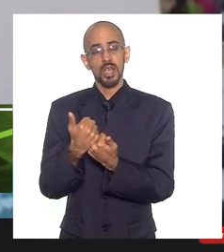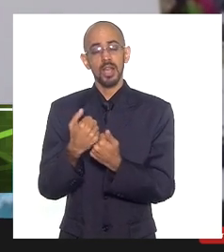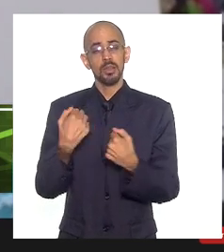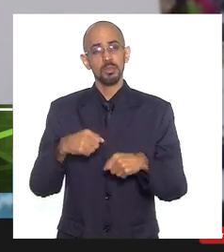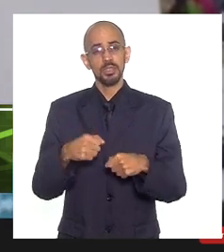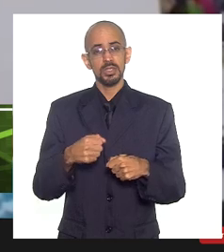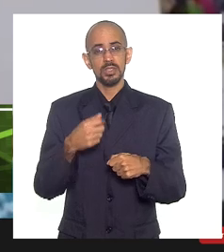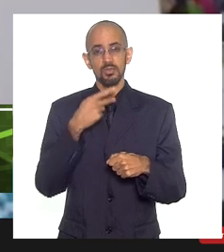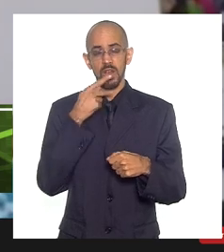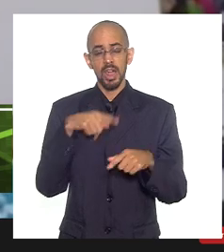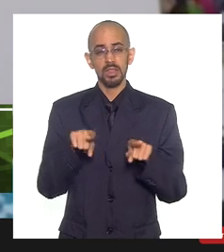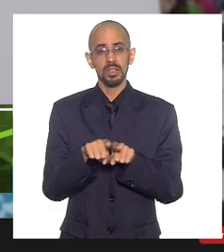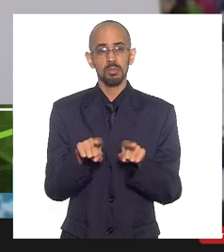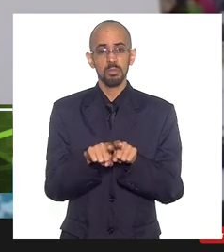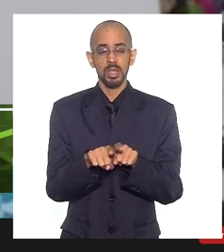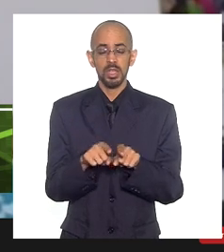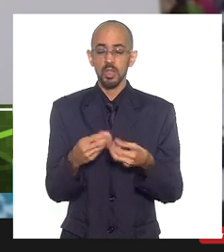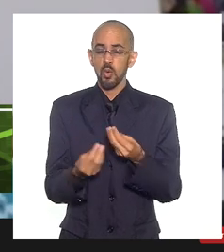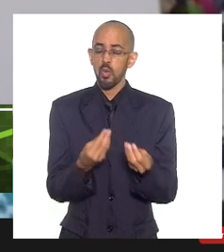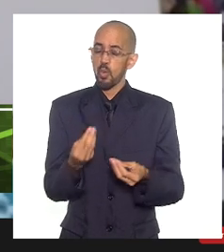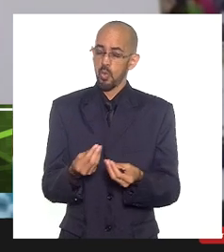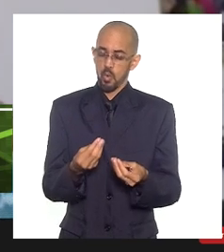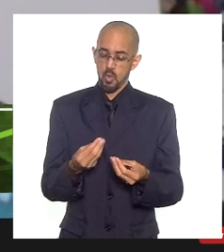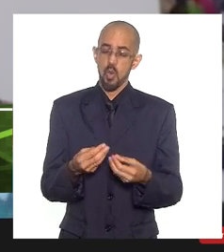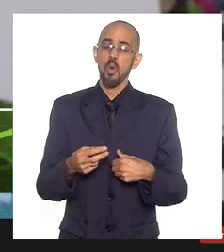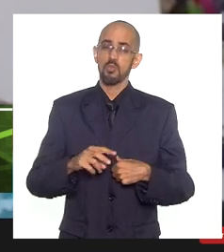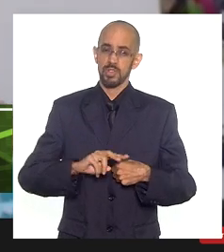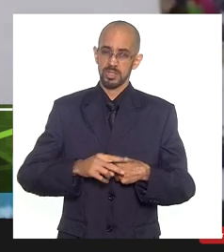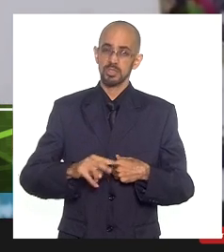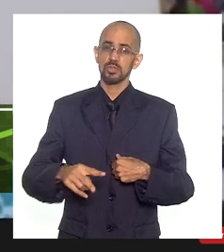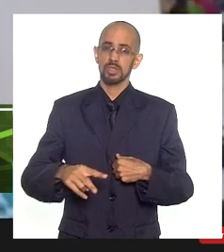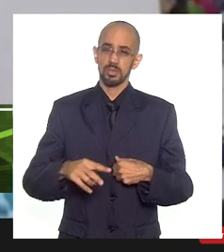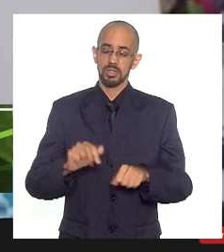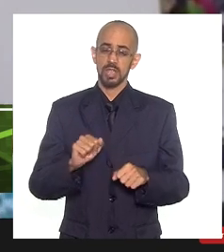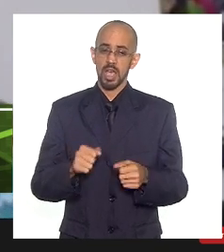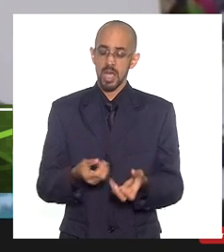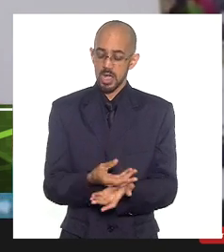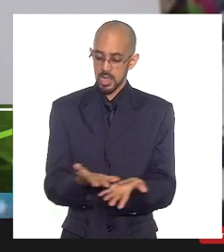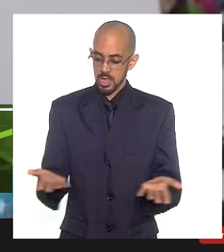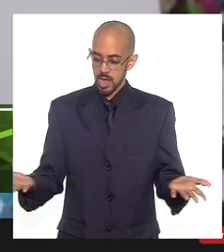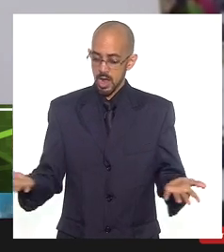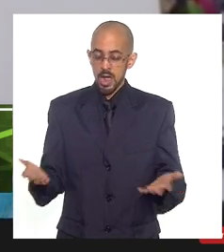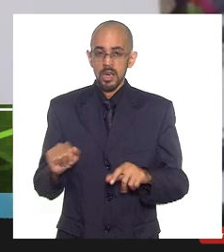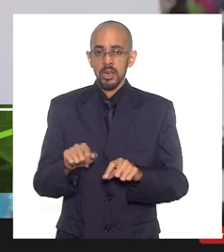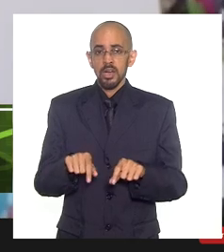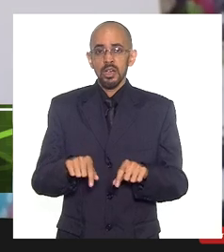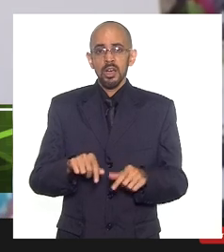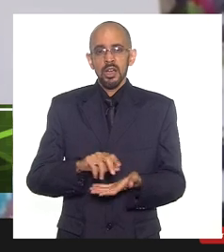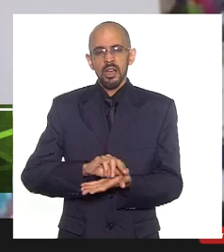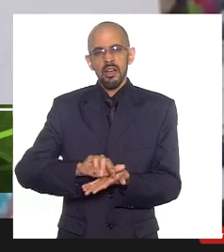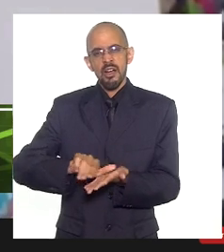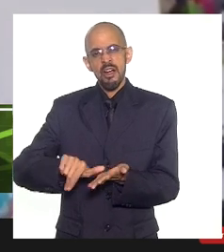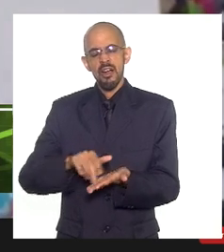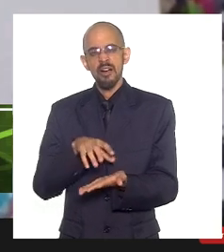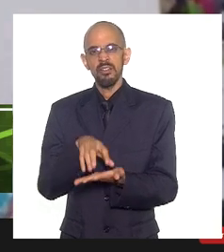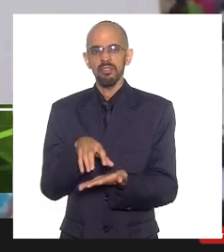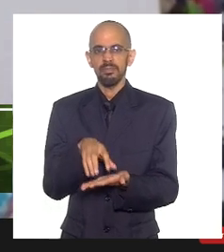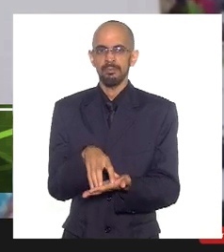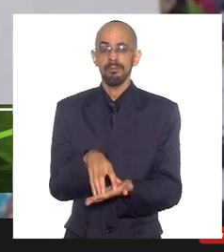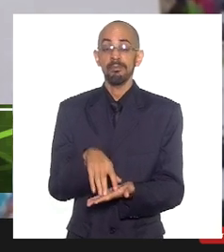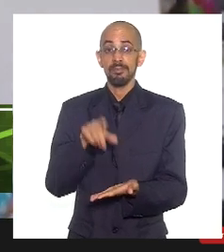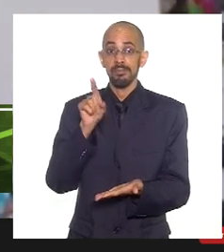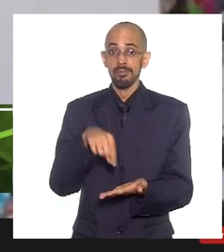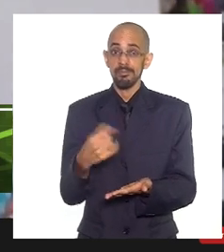os desdobramentos desta pandemia então a distribuição disso nas diferentes áreas é também tão